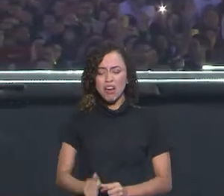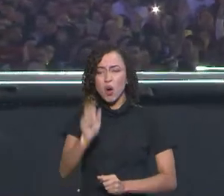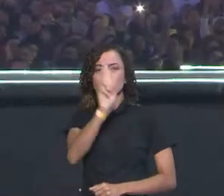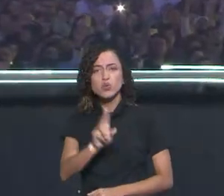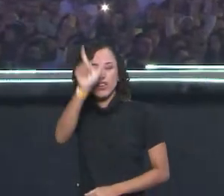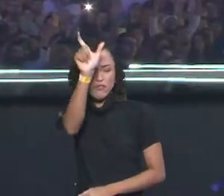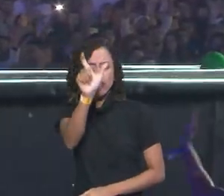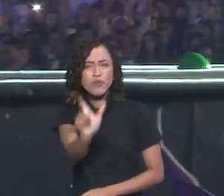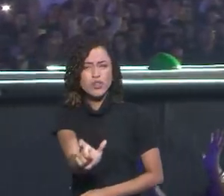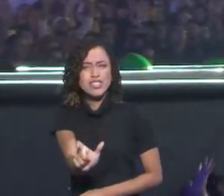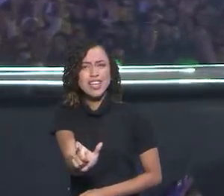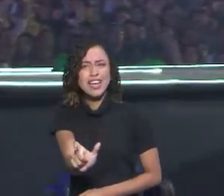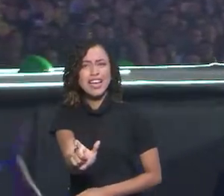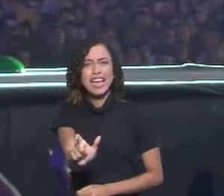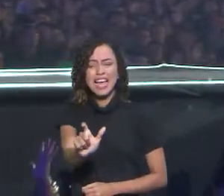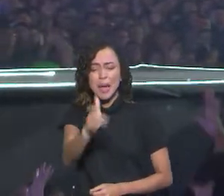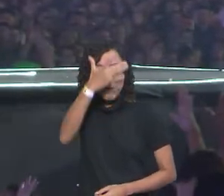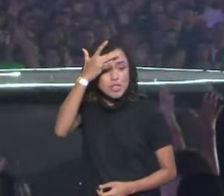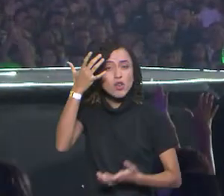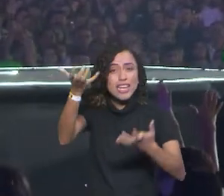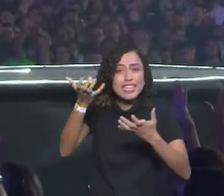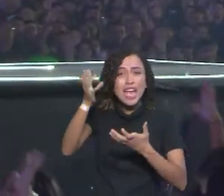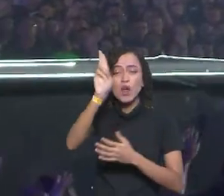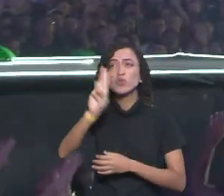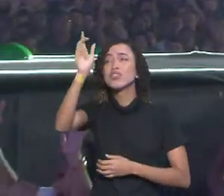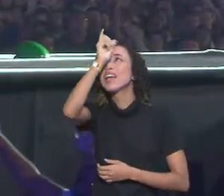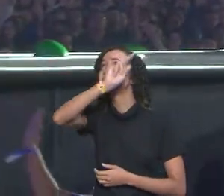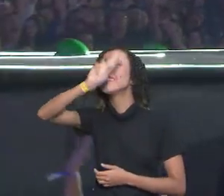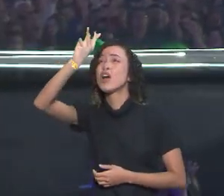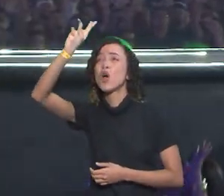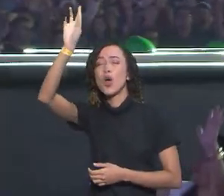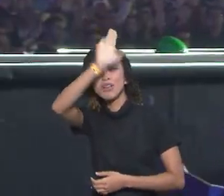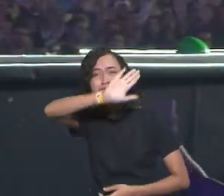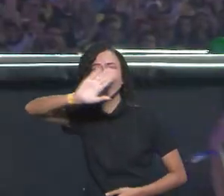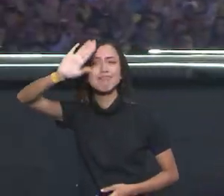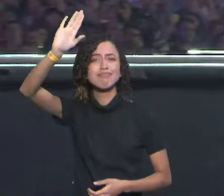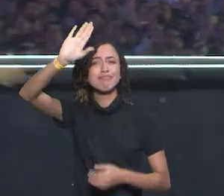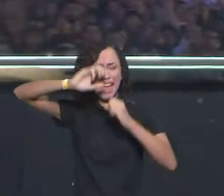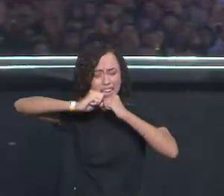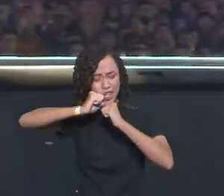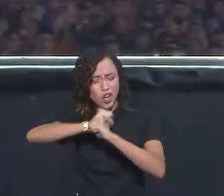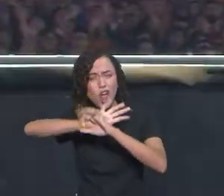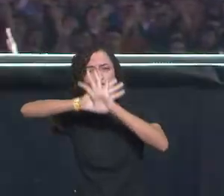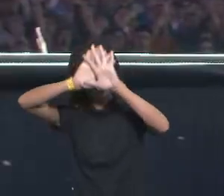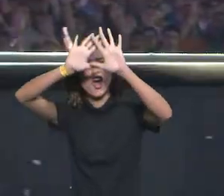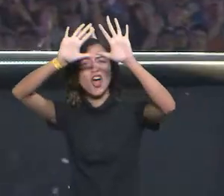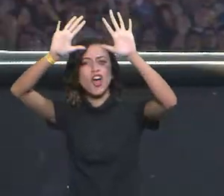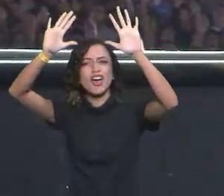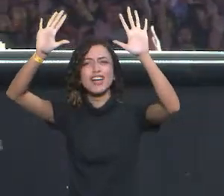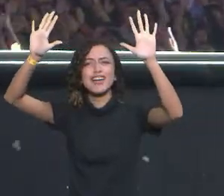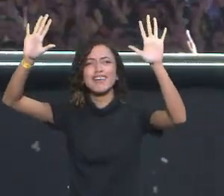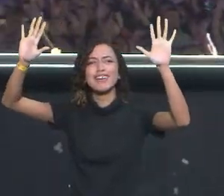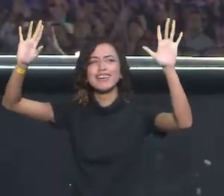lá ele usa você e quem quer ser usado por ele abre a boca e da Glória